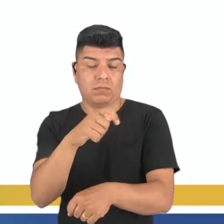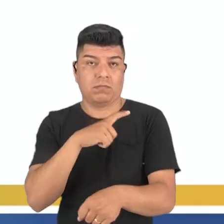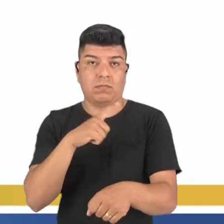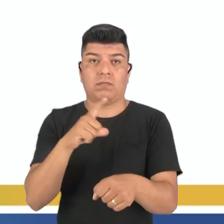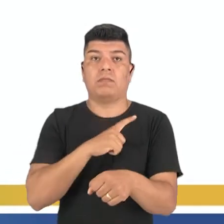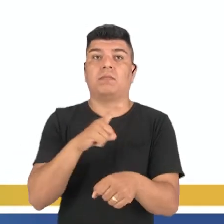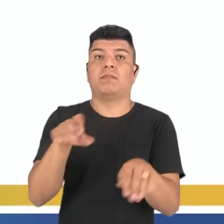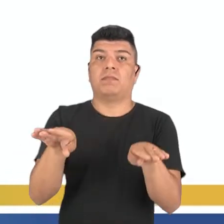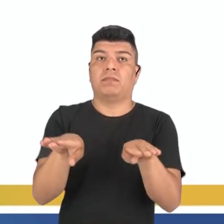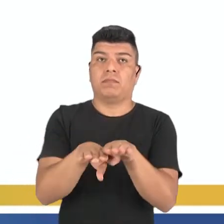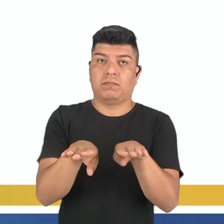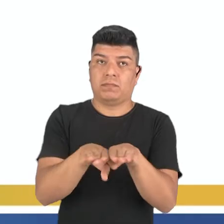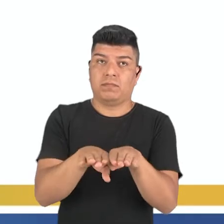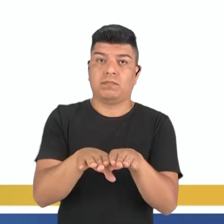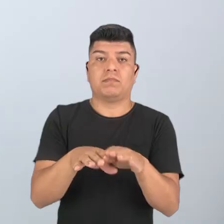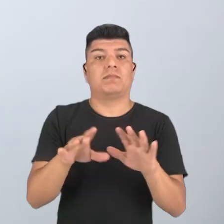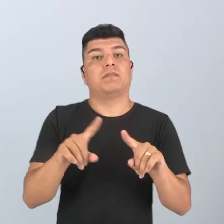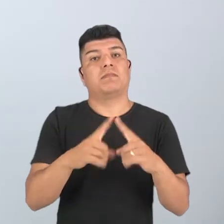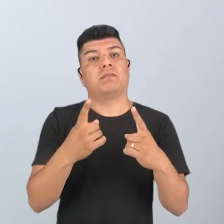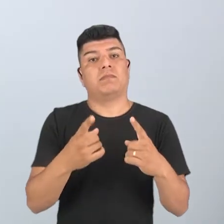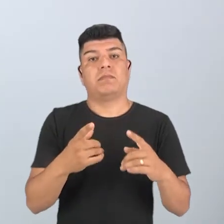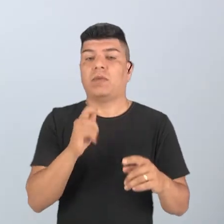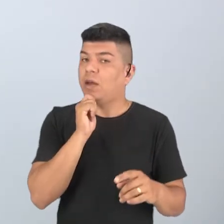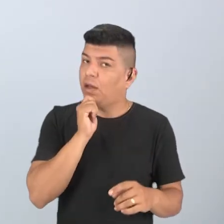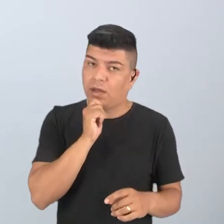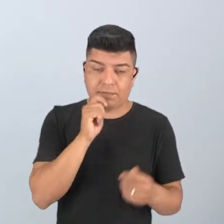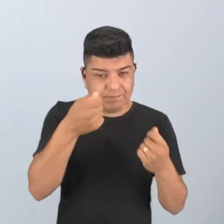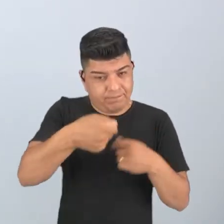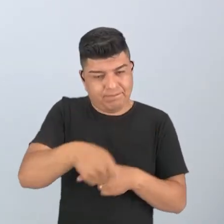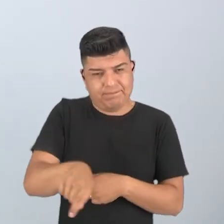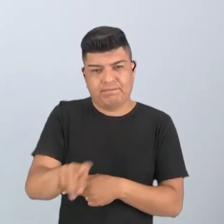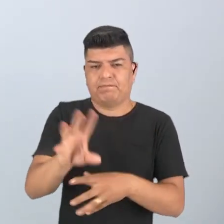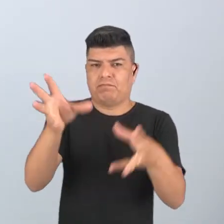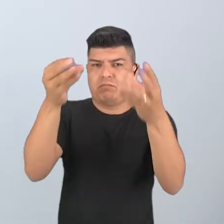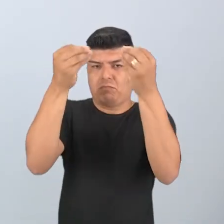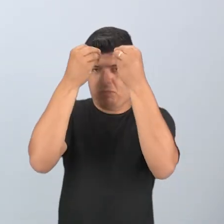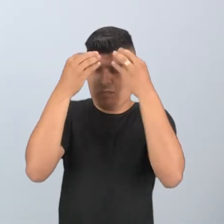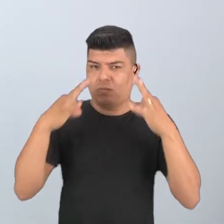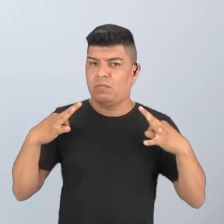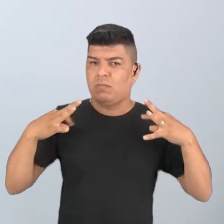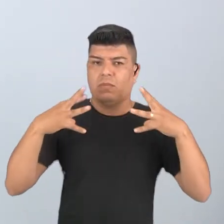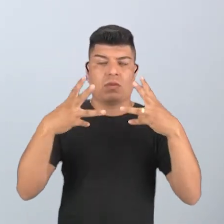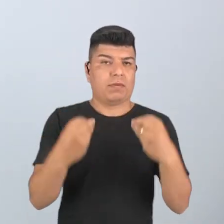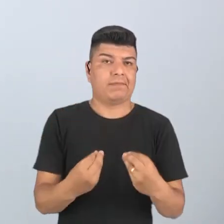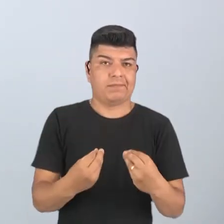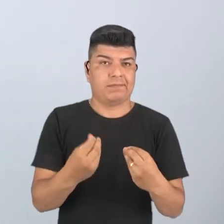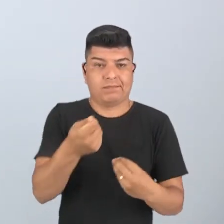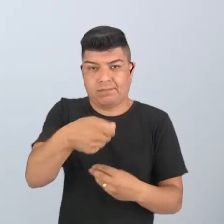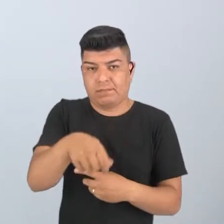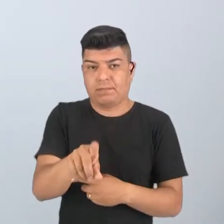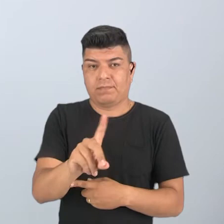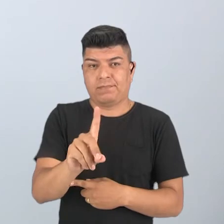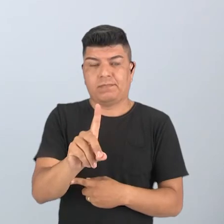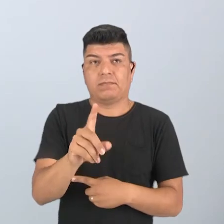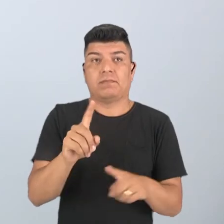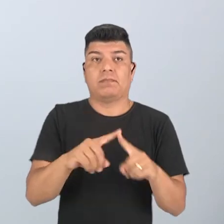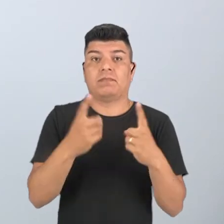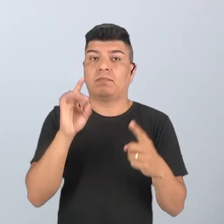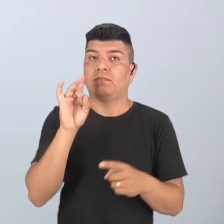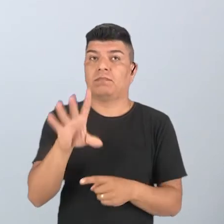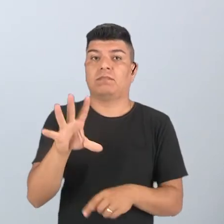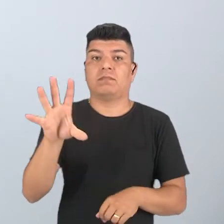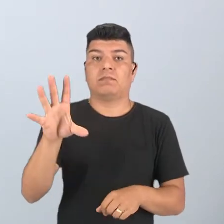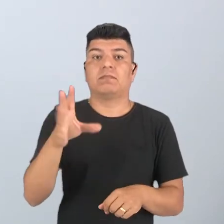e a semicolcheia. Claro que você, por enquanto, não precisa decorar isso e saber exatamente. É para a gente